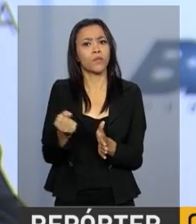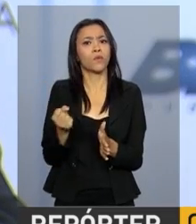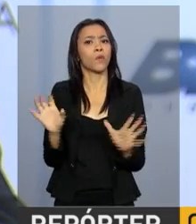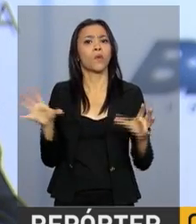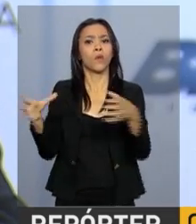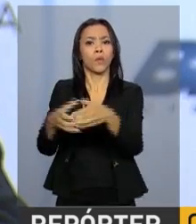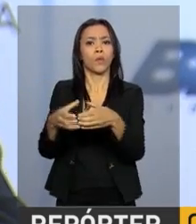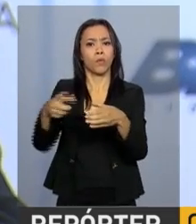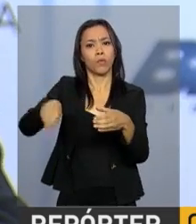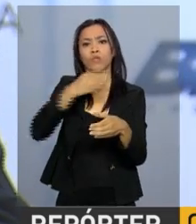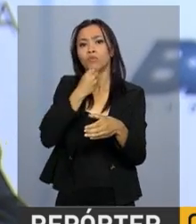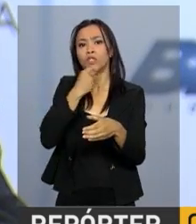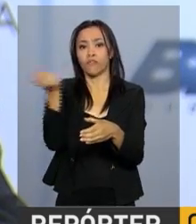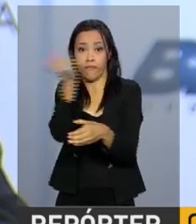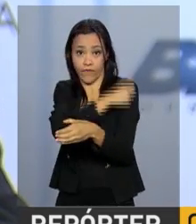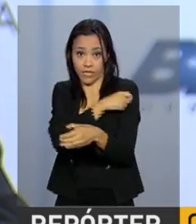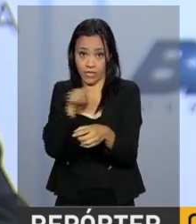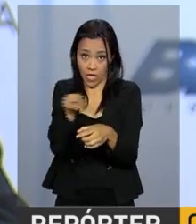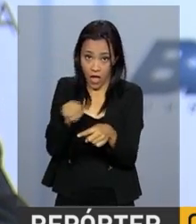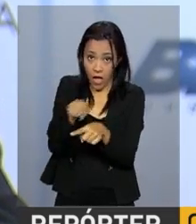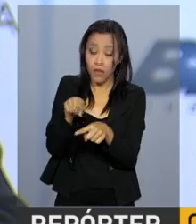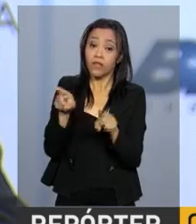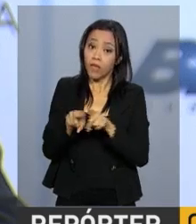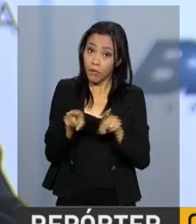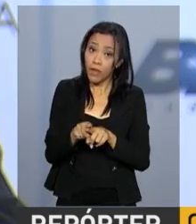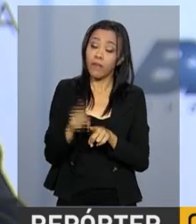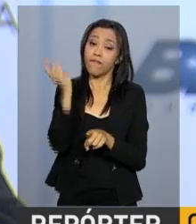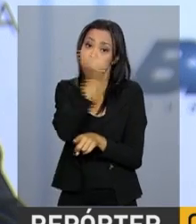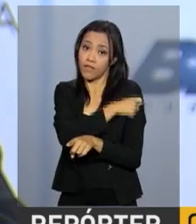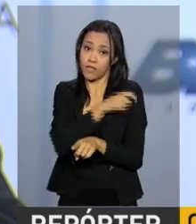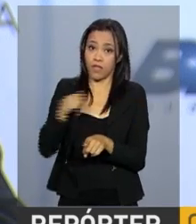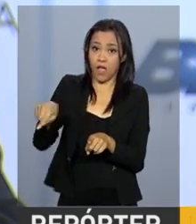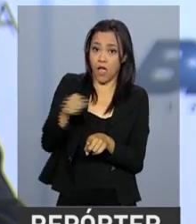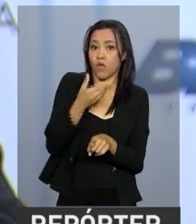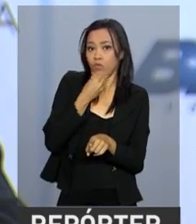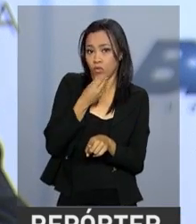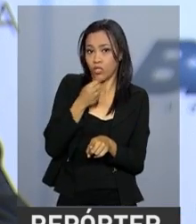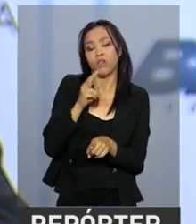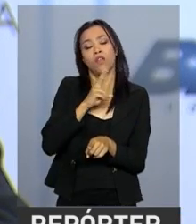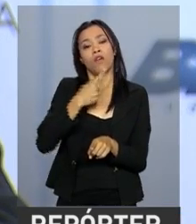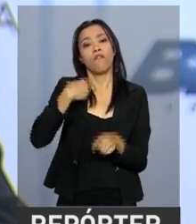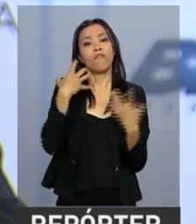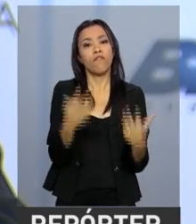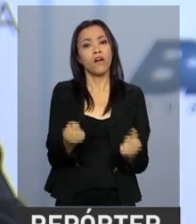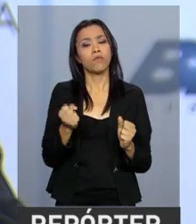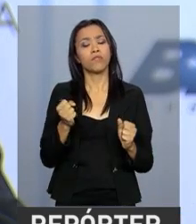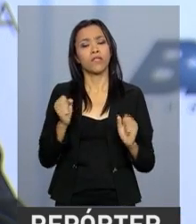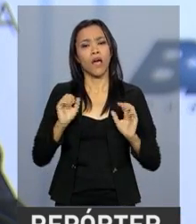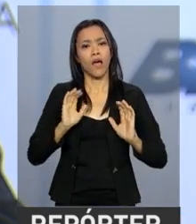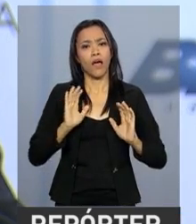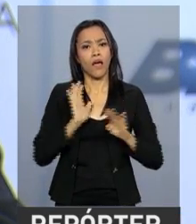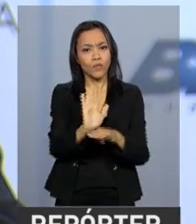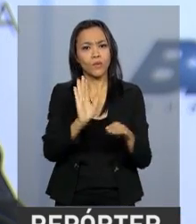meninos, mostram, né, que também ao vacinar os meninos, nós vamos contribuir para a